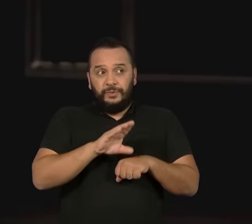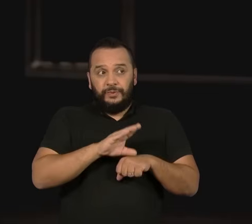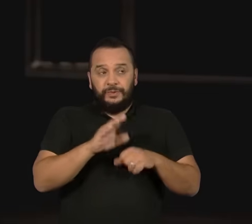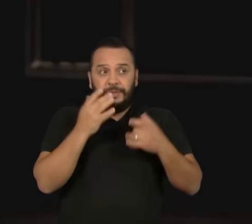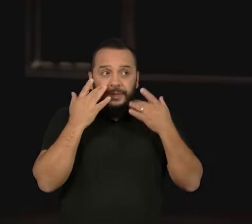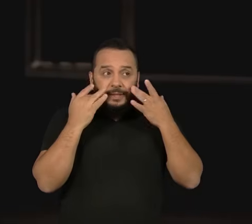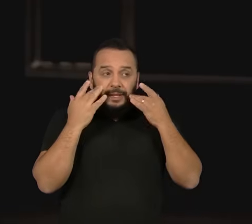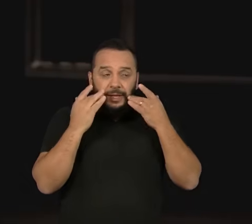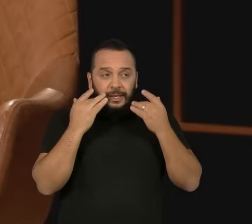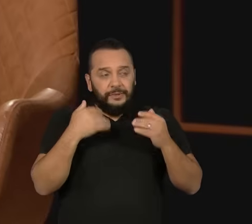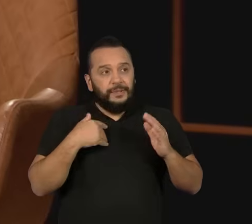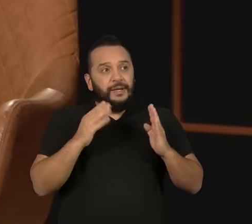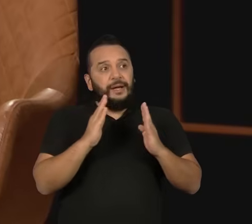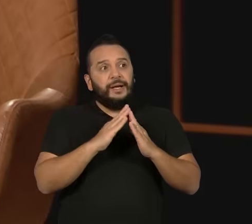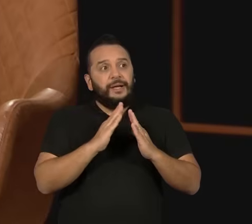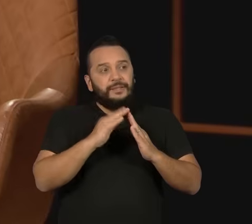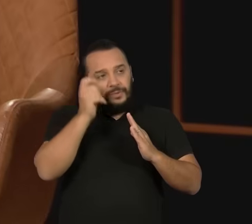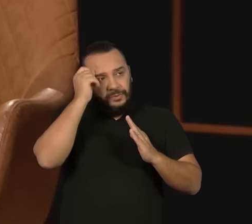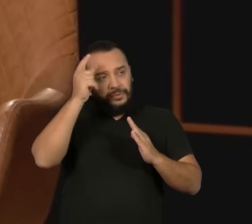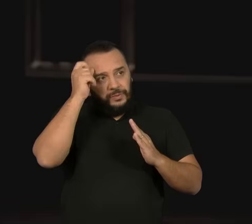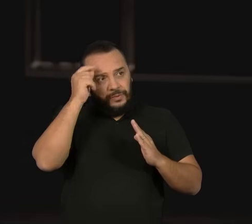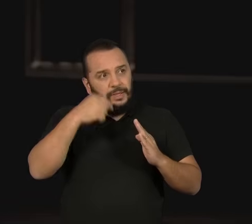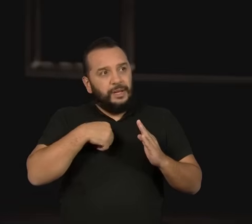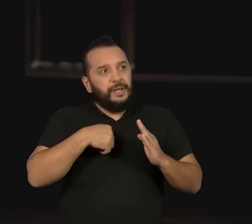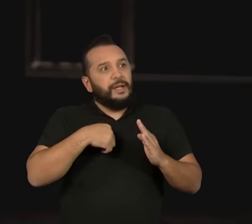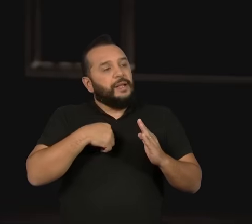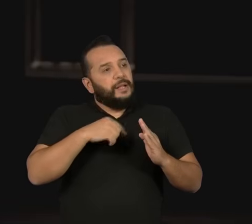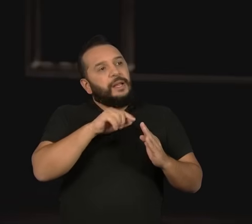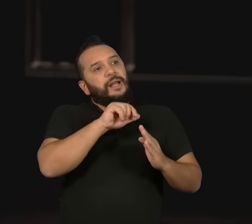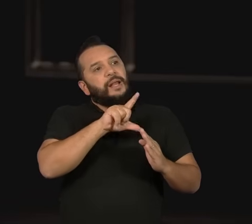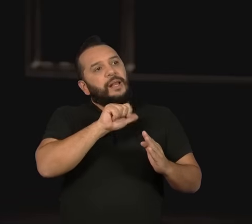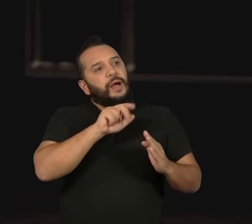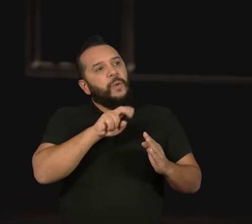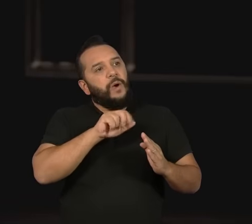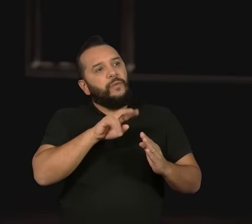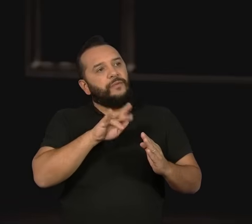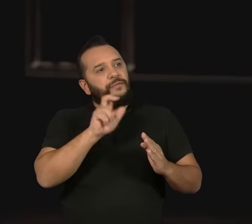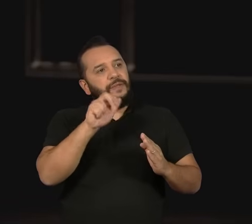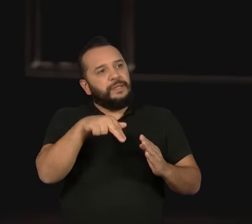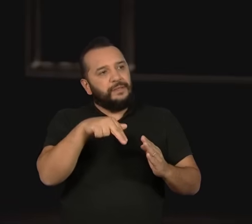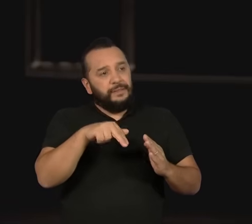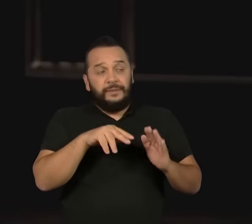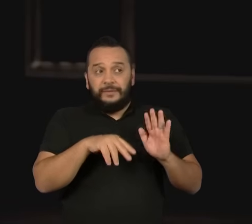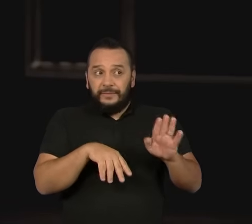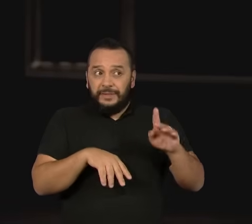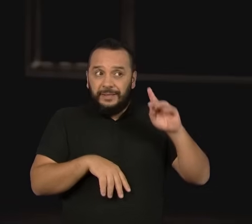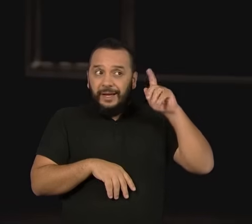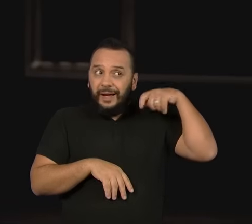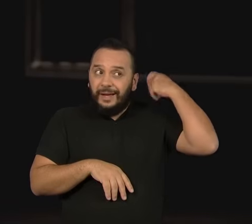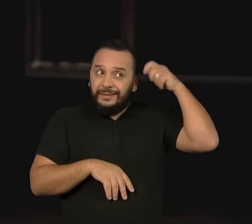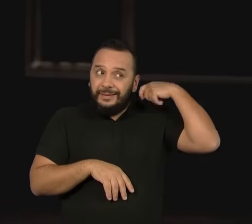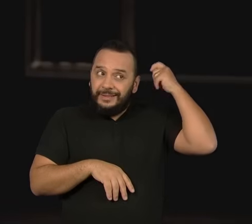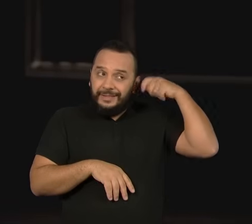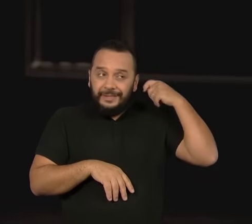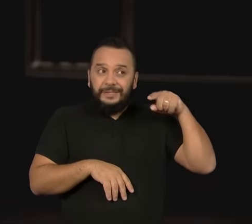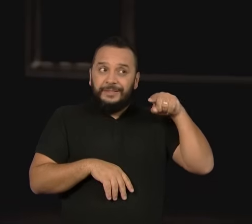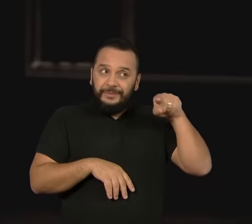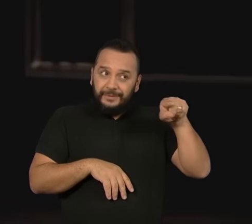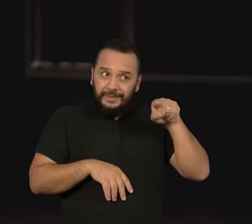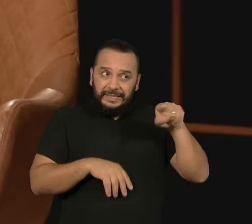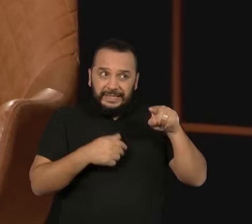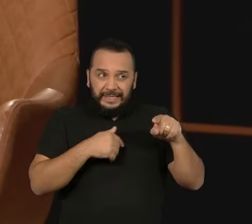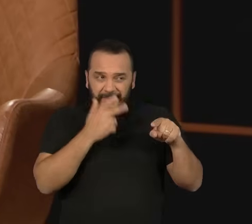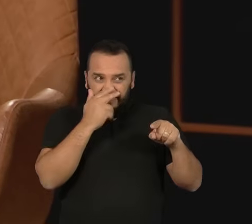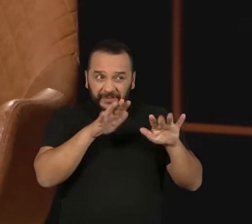na Casa de Cultura Laura Alvim. Isso. E apesar de você ter seguido a carreira de atriz, não foi muito bem isso que te segurou lá naquela época,